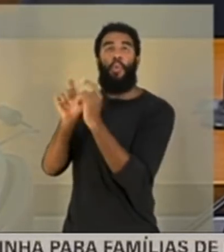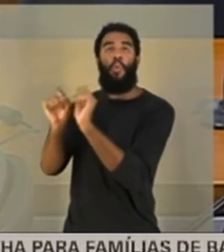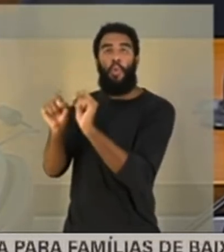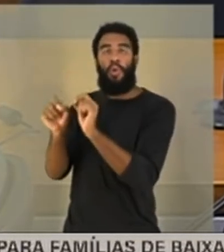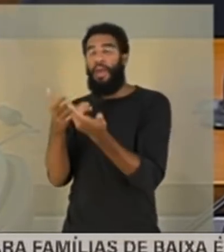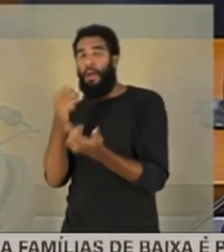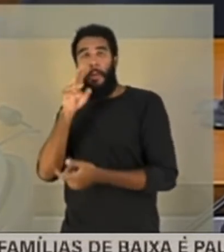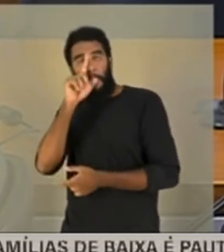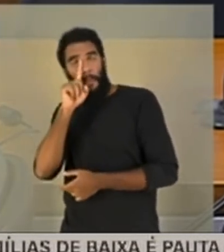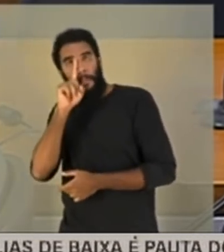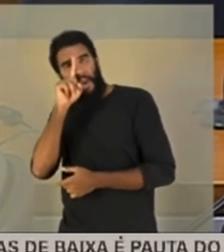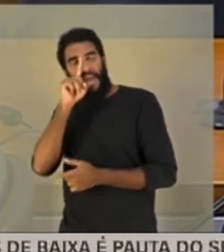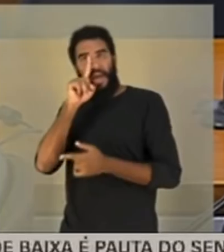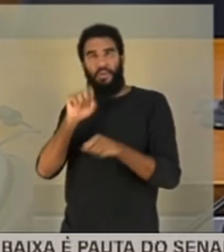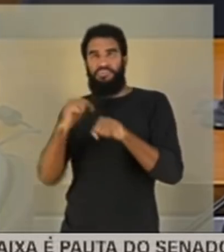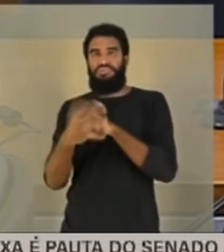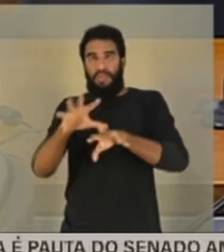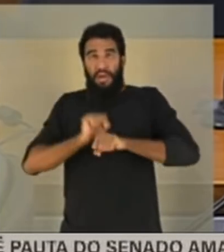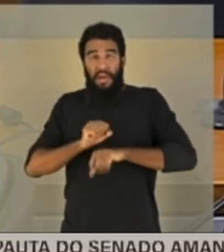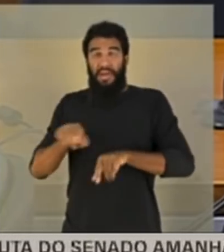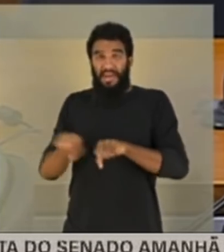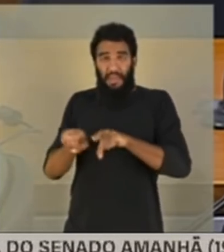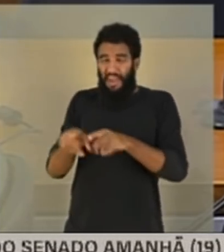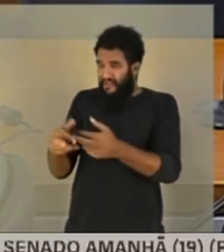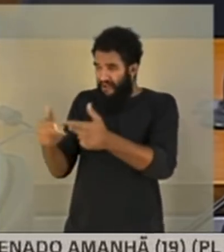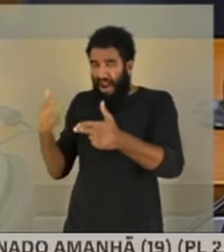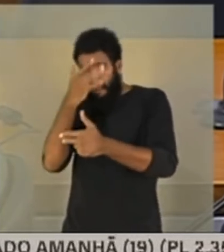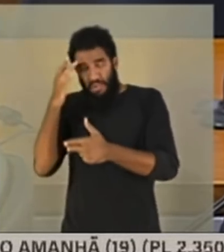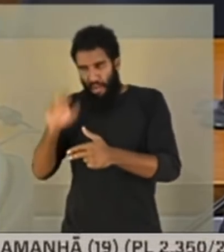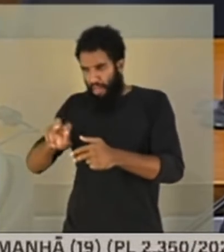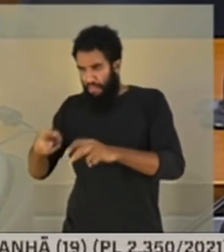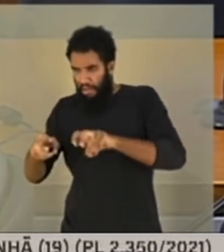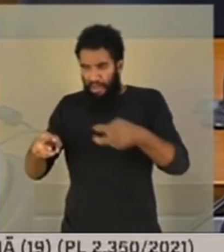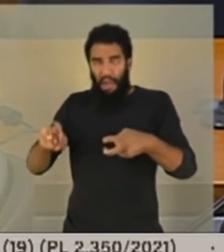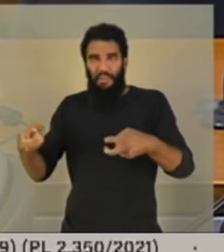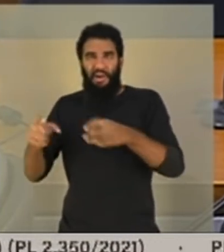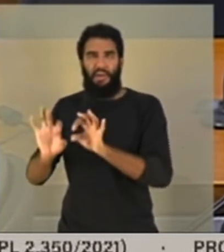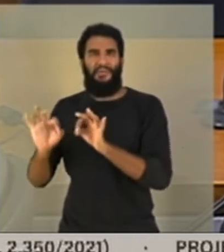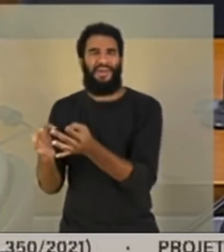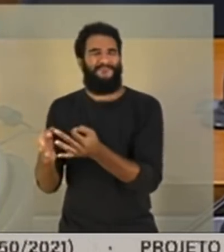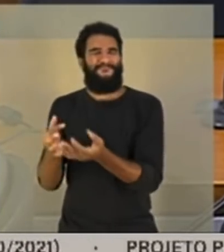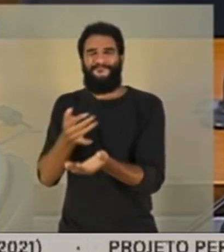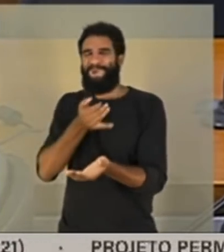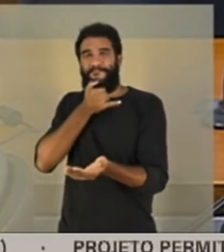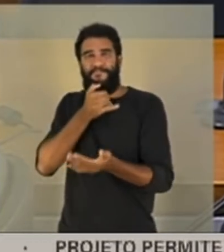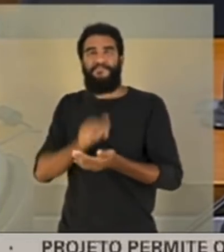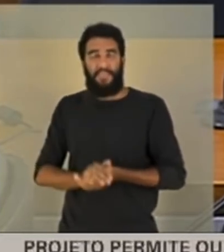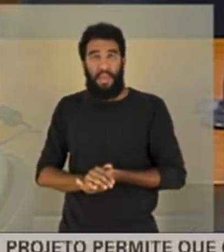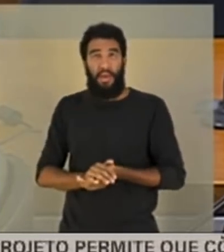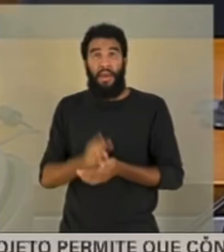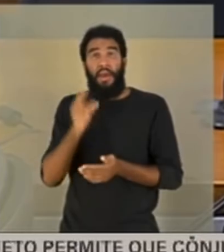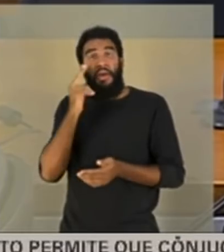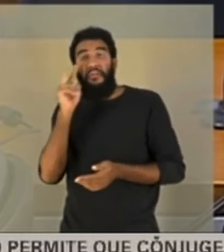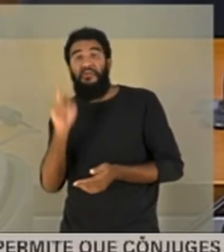contaminação e falecimento de ente querido. Vimos milhares de lares enterrarem os seus